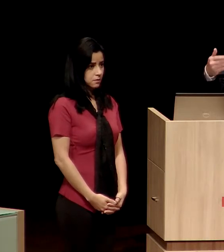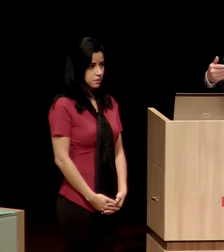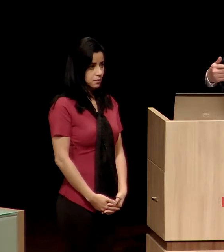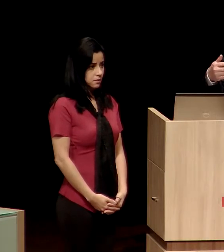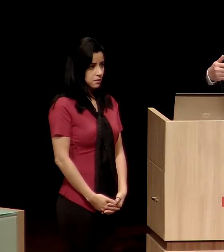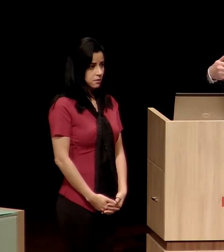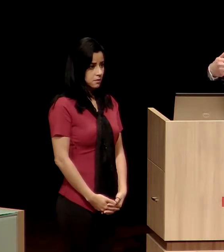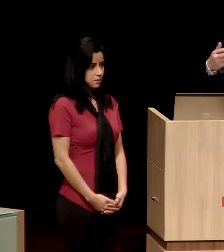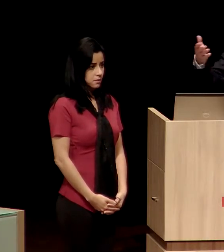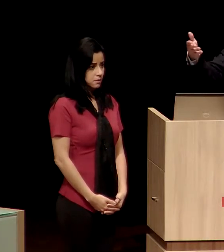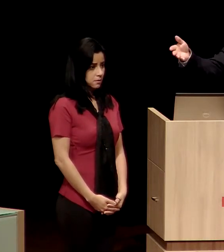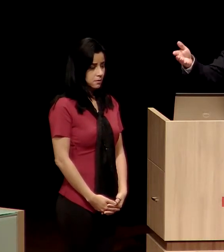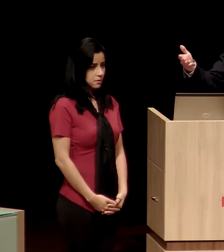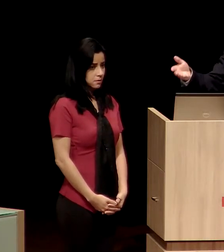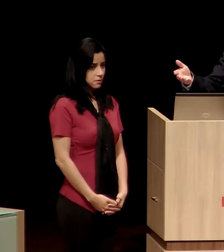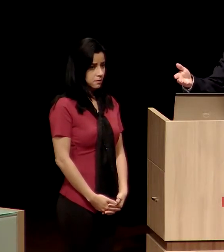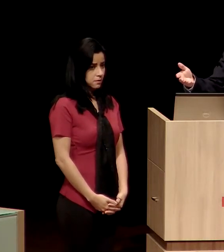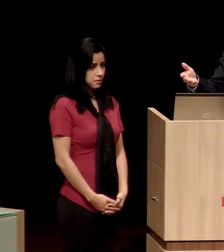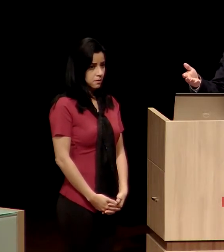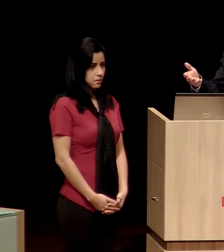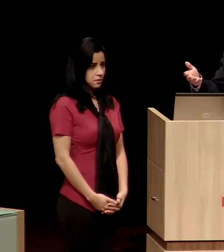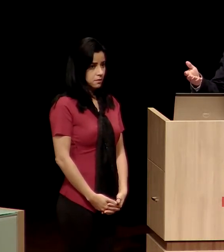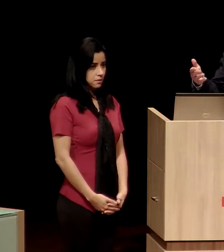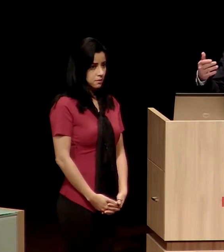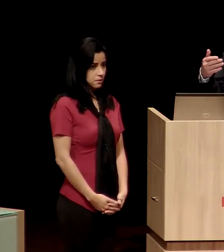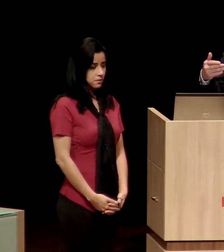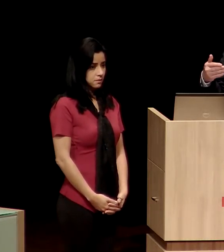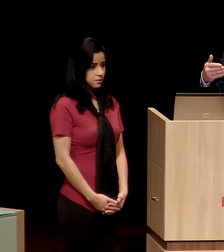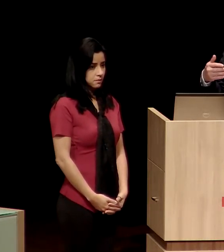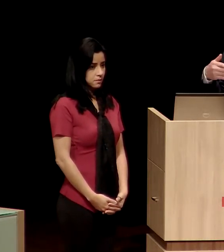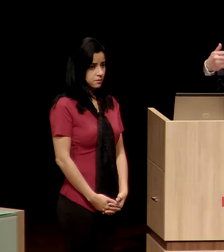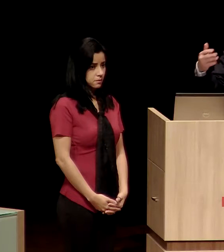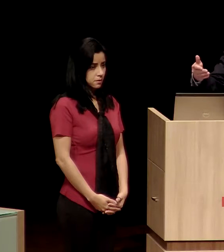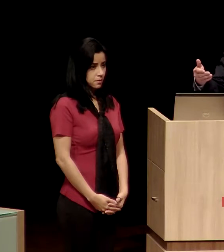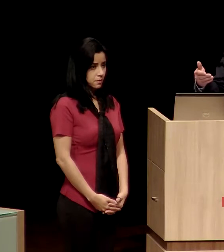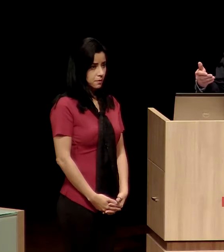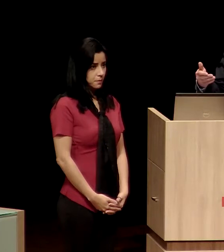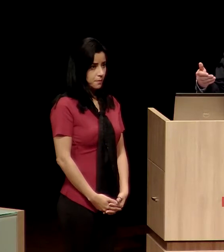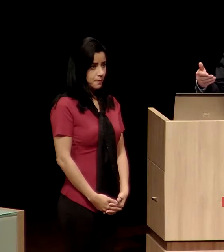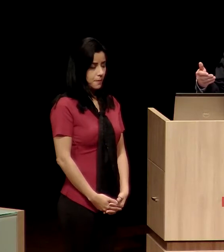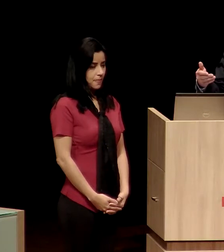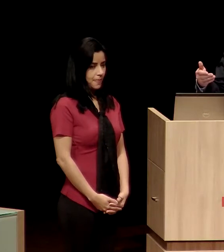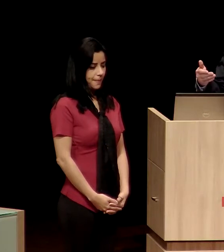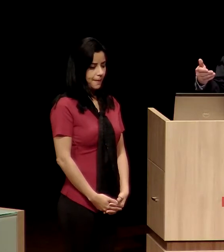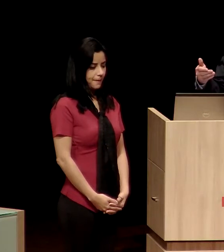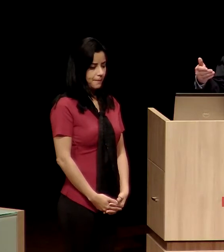Should it be sequential as it is, or parallel?